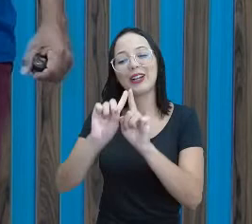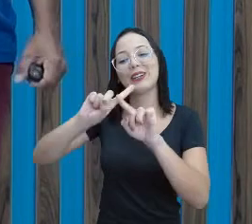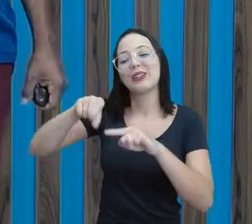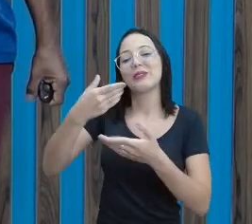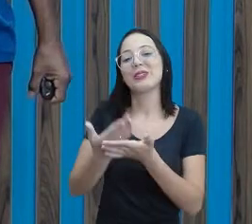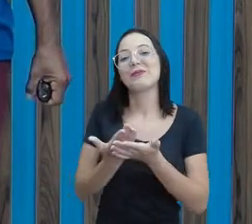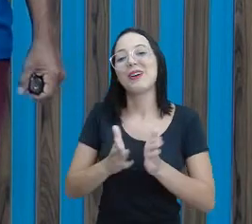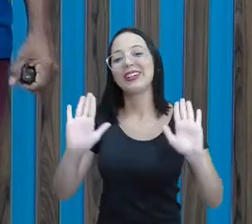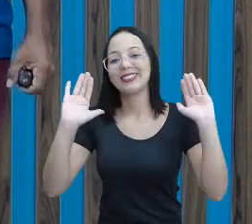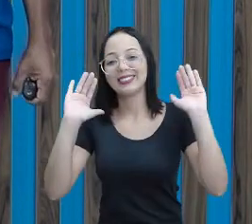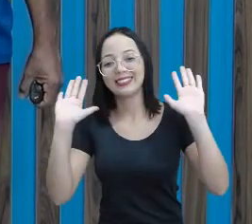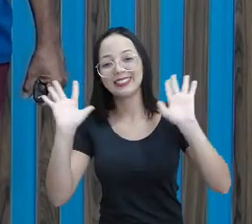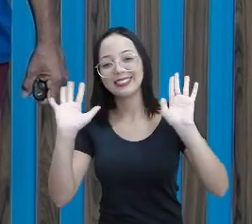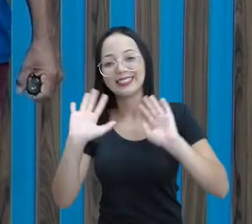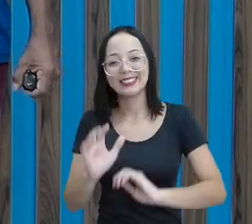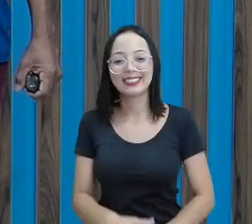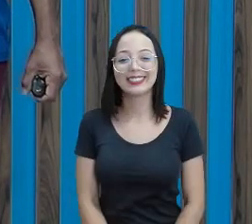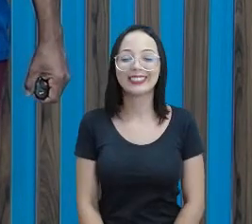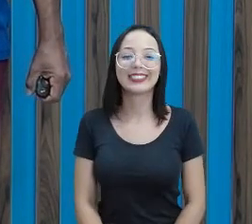próxima aula. Valeu, cara!